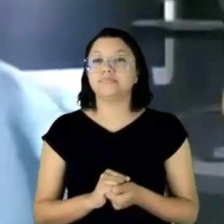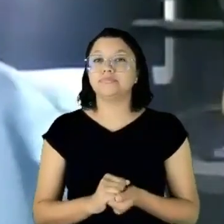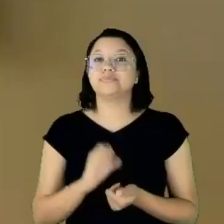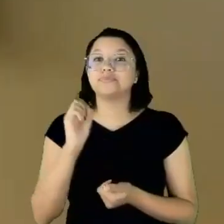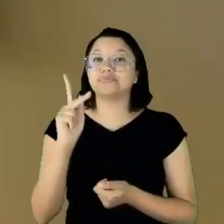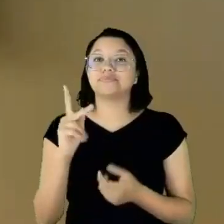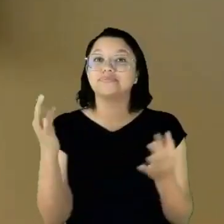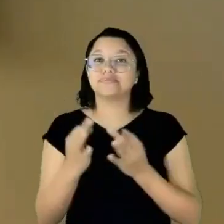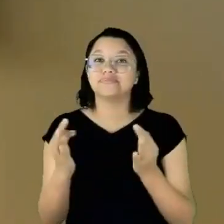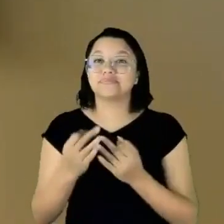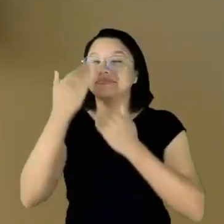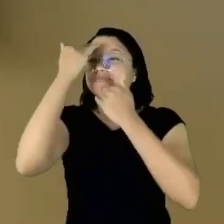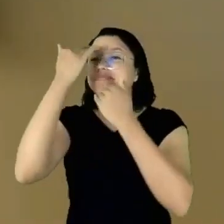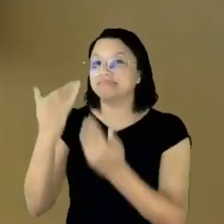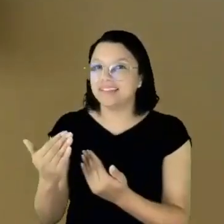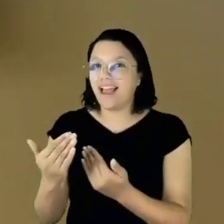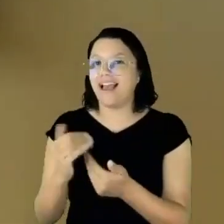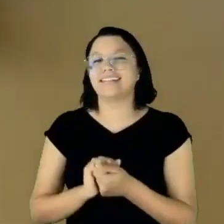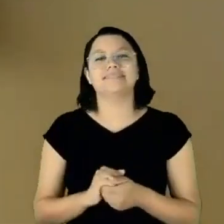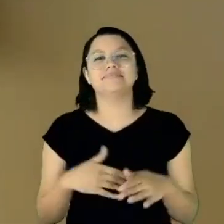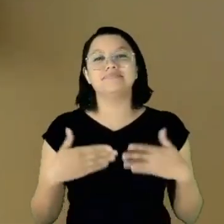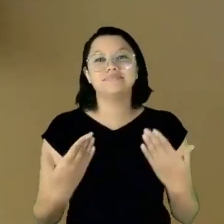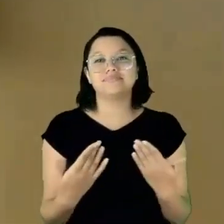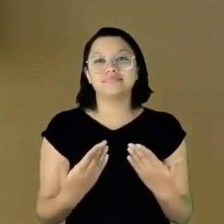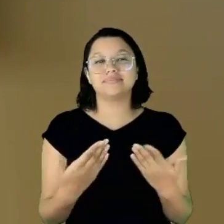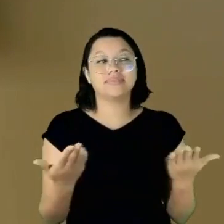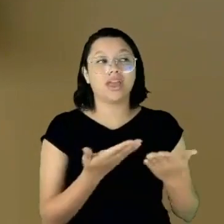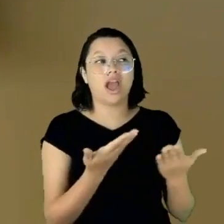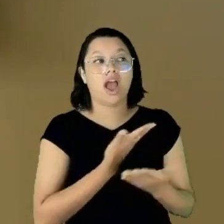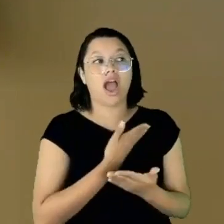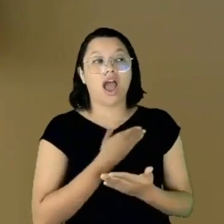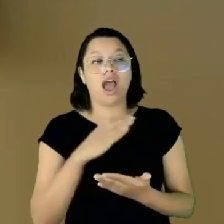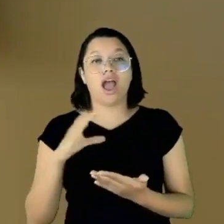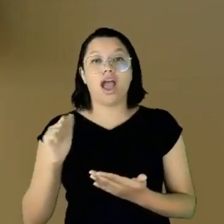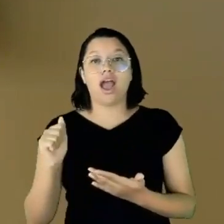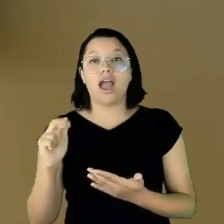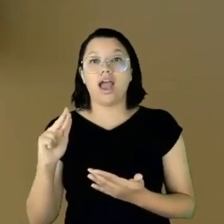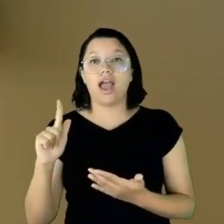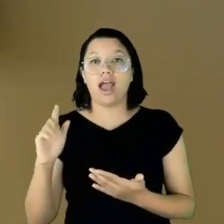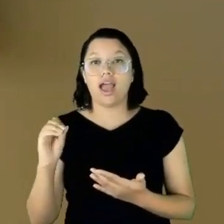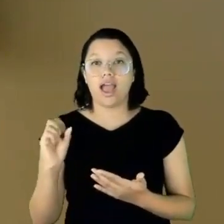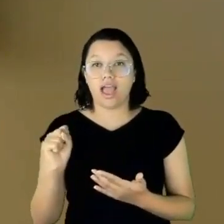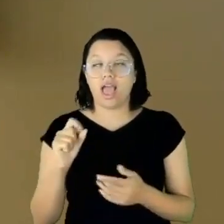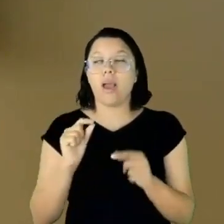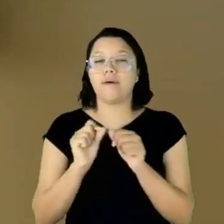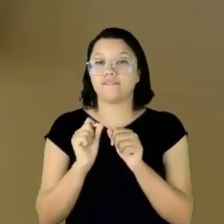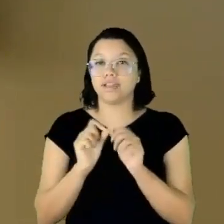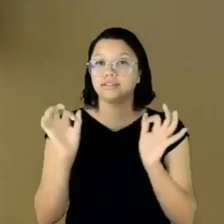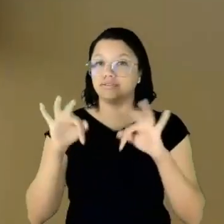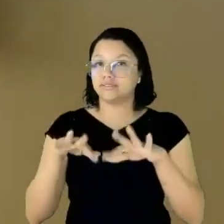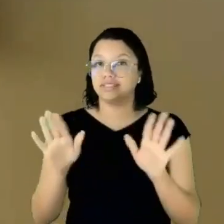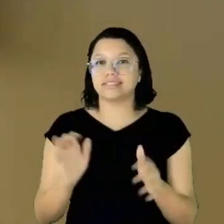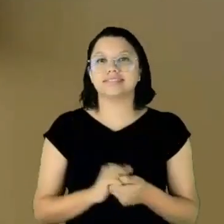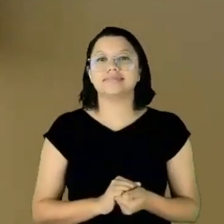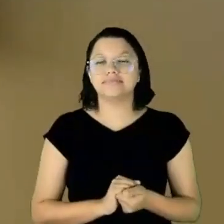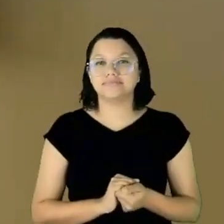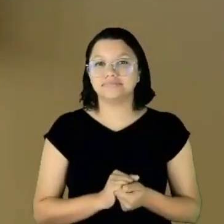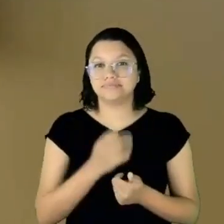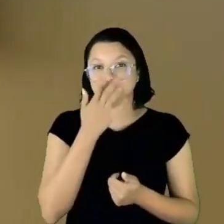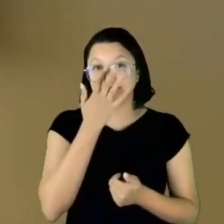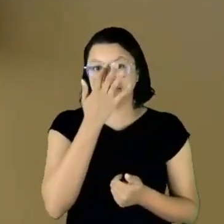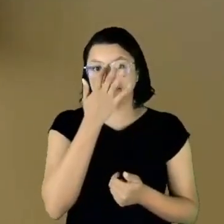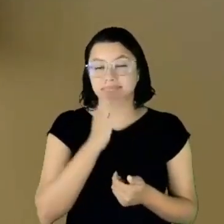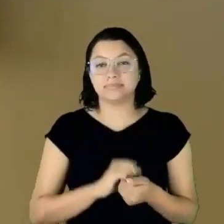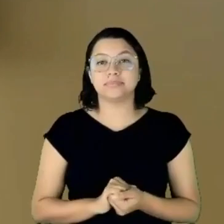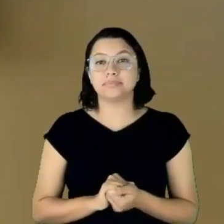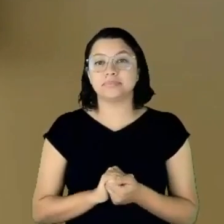perfeito está ótimo Danielson olha muito obrigado vou passar então aqui para o nosso colega Carlos para ele fazer o encerramento então Carlos é com você a